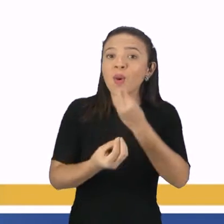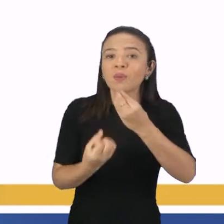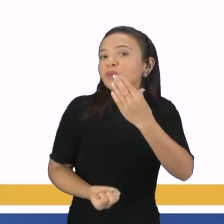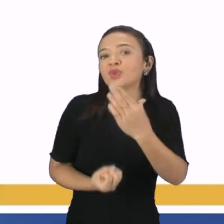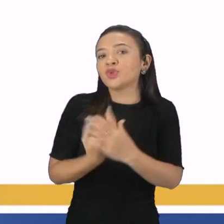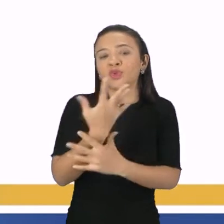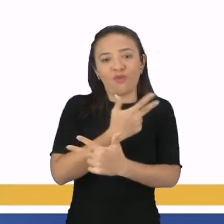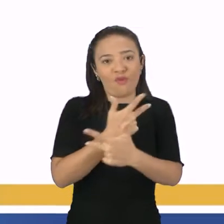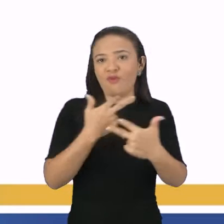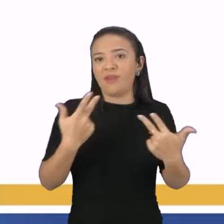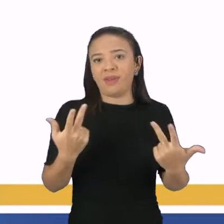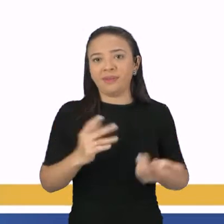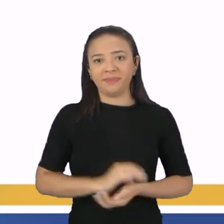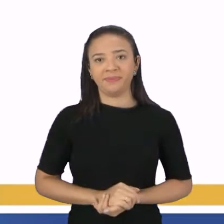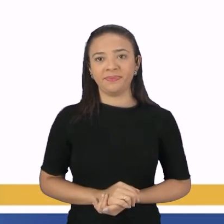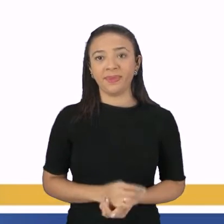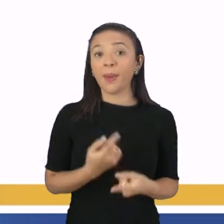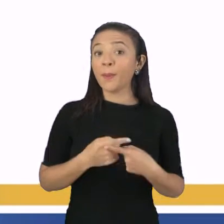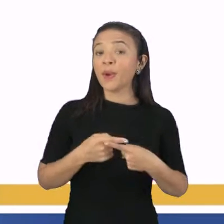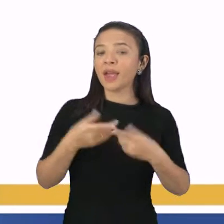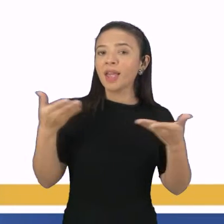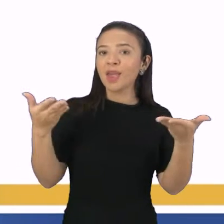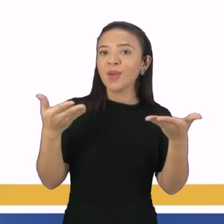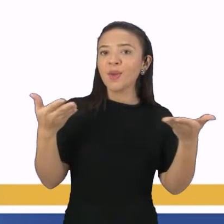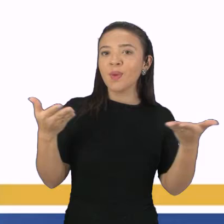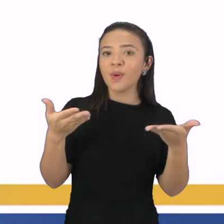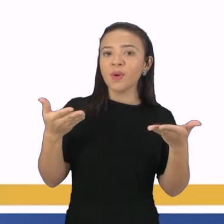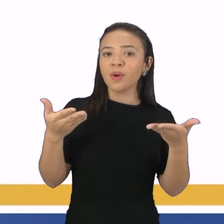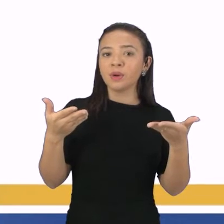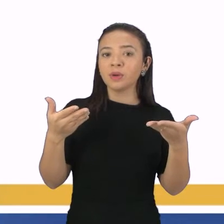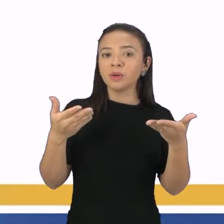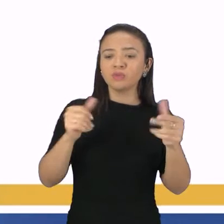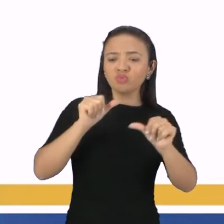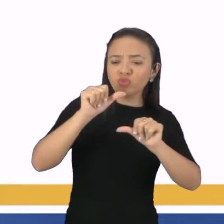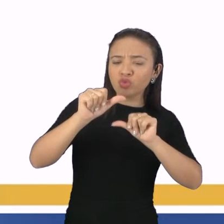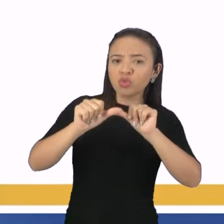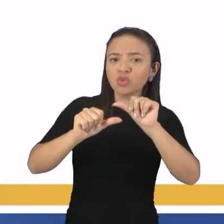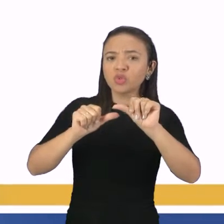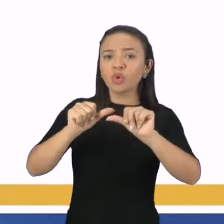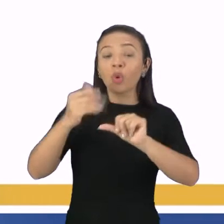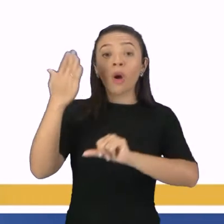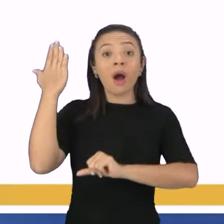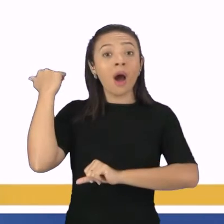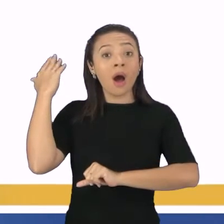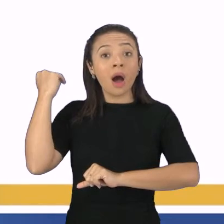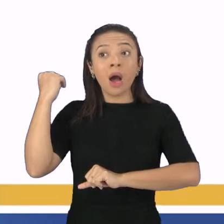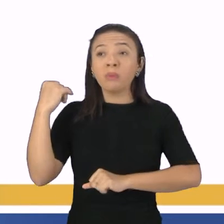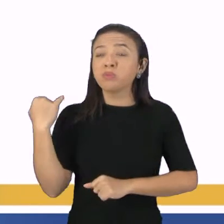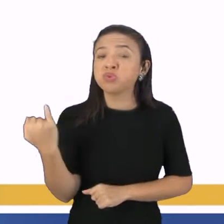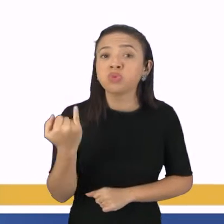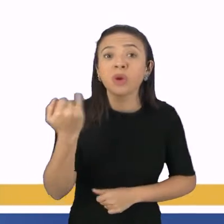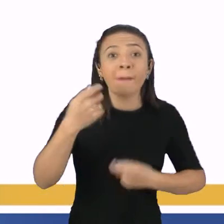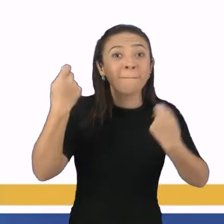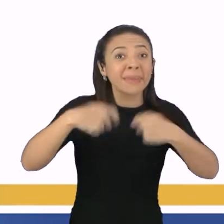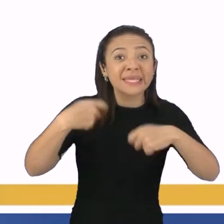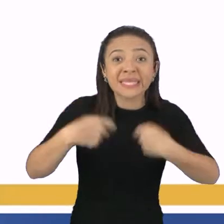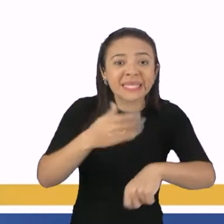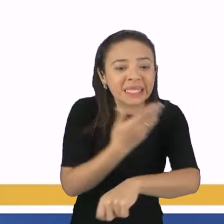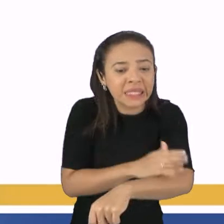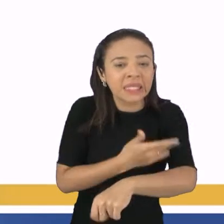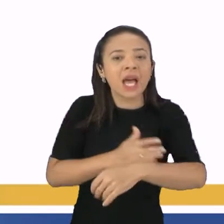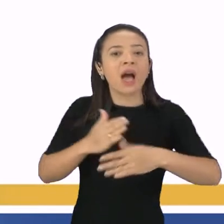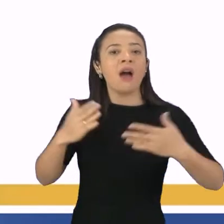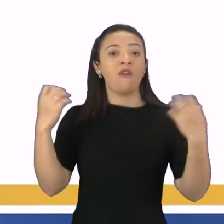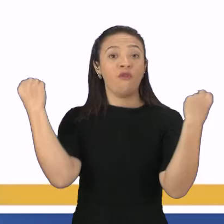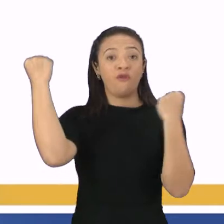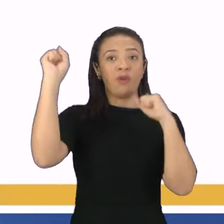né? O porquê que hoje a gente transformou essa necessidade que antigamente era em atividade física. Por que